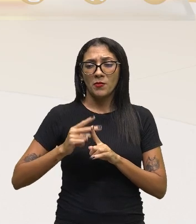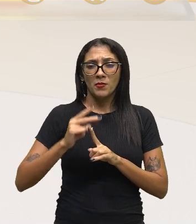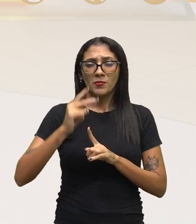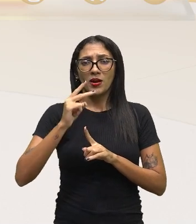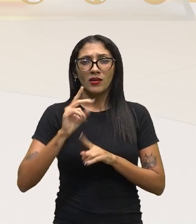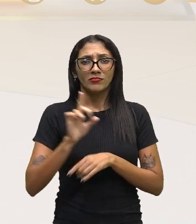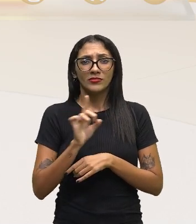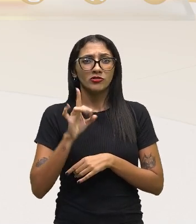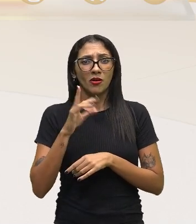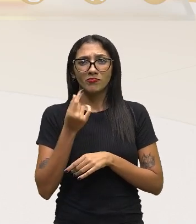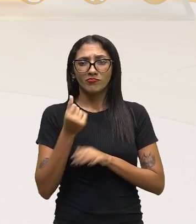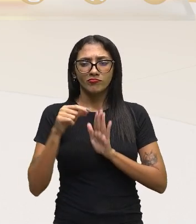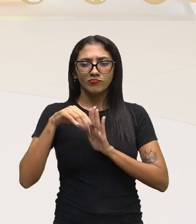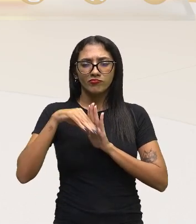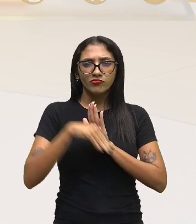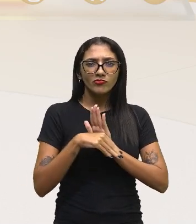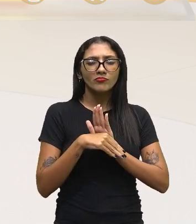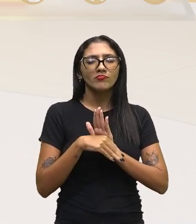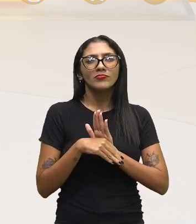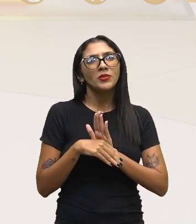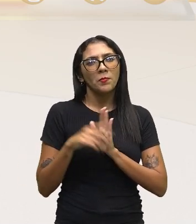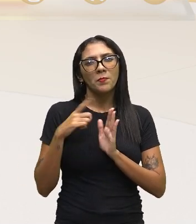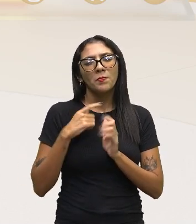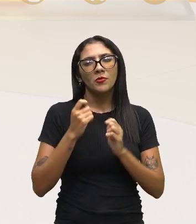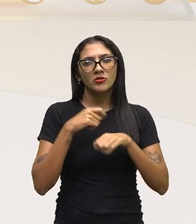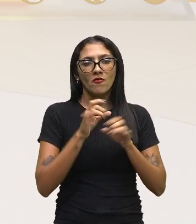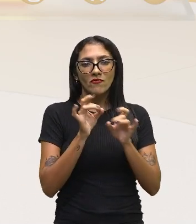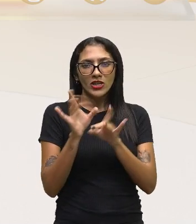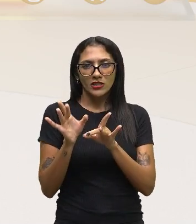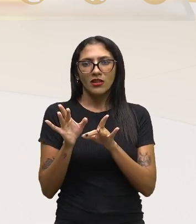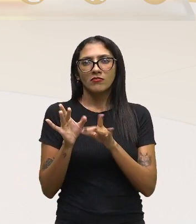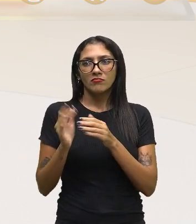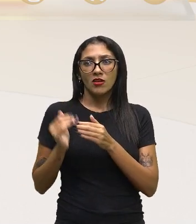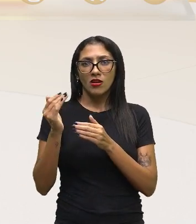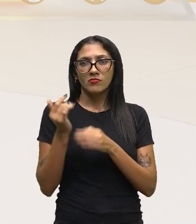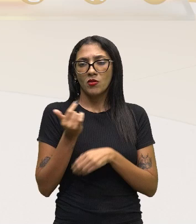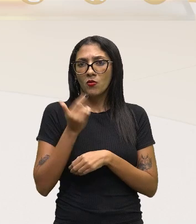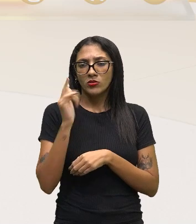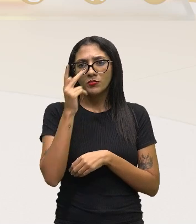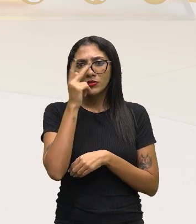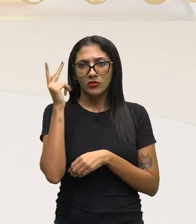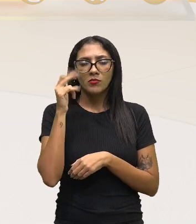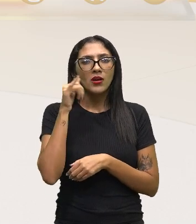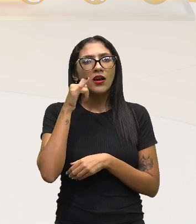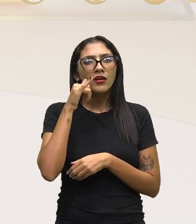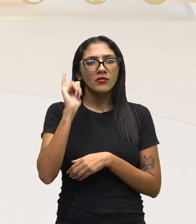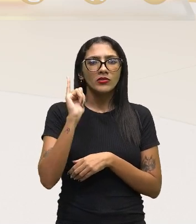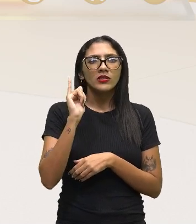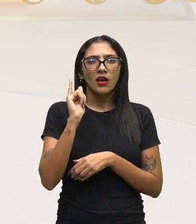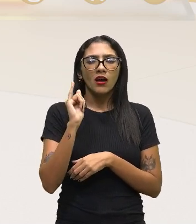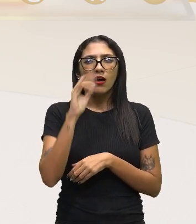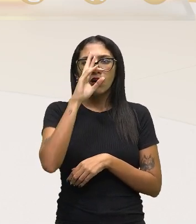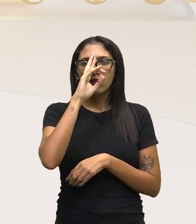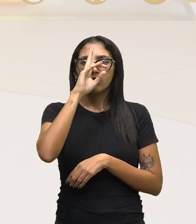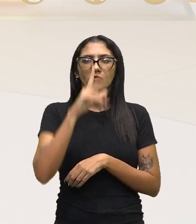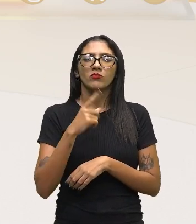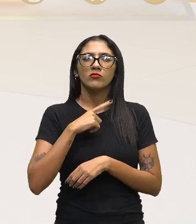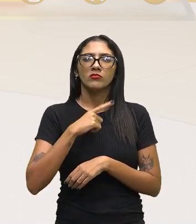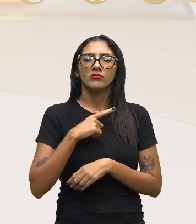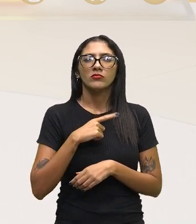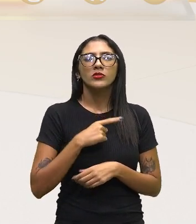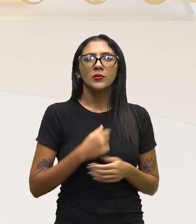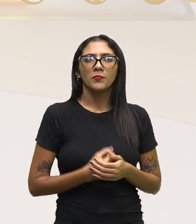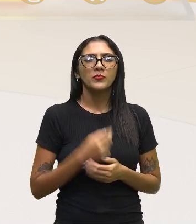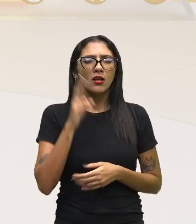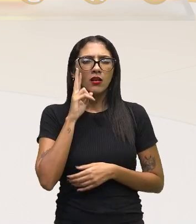está só caindo, você tem que desapegar, justamente para não cair naqueles equívocos de lógica que a gente viu